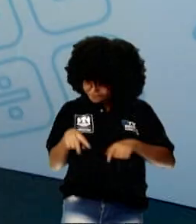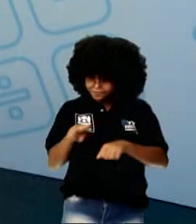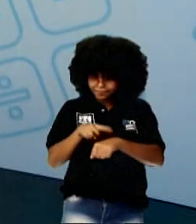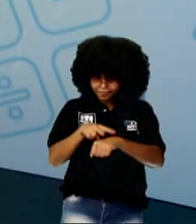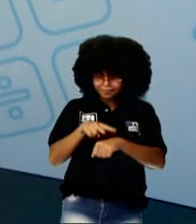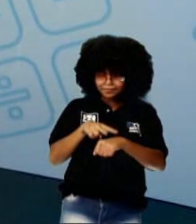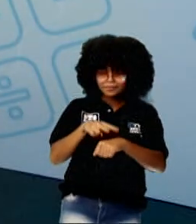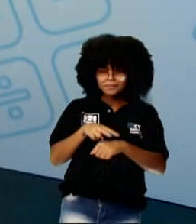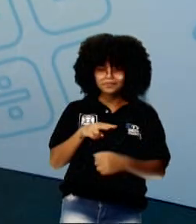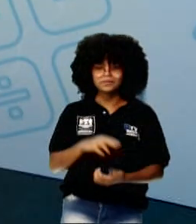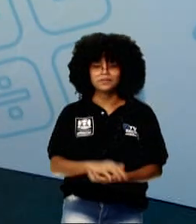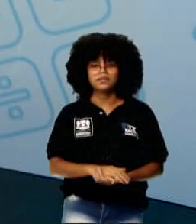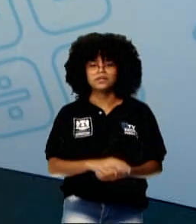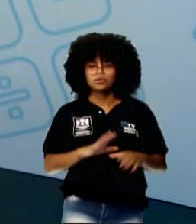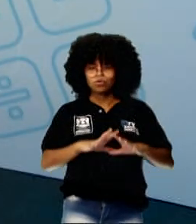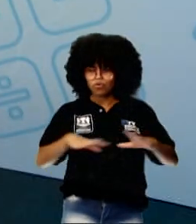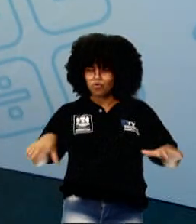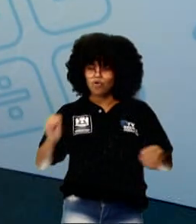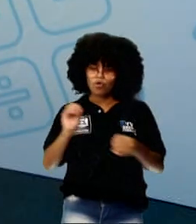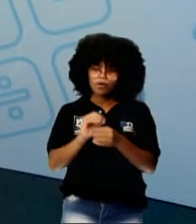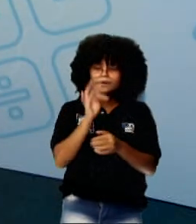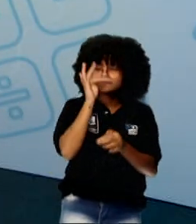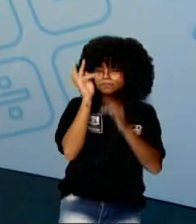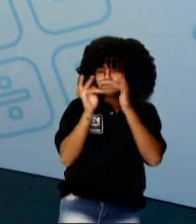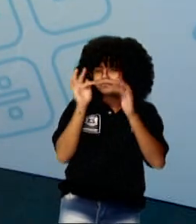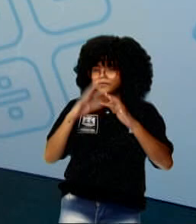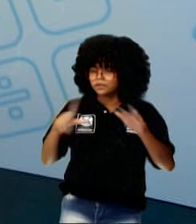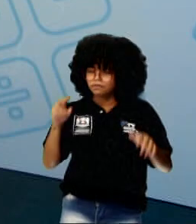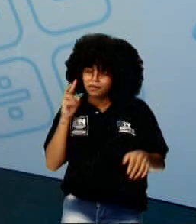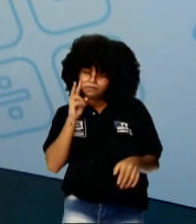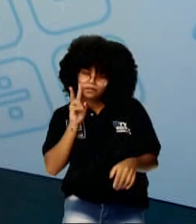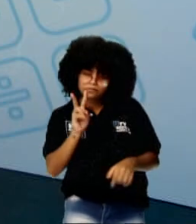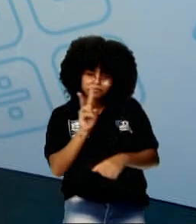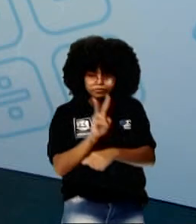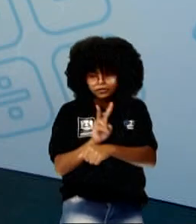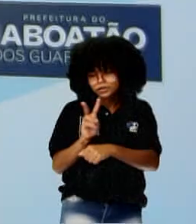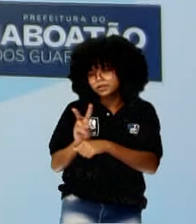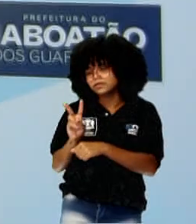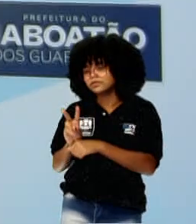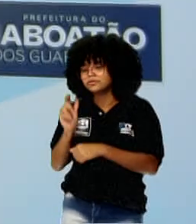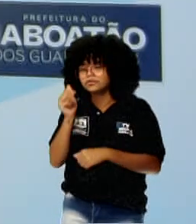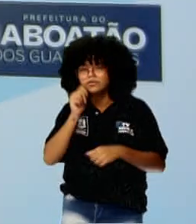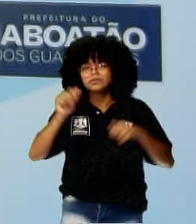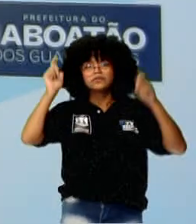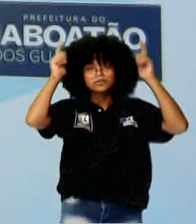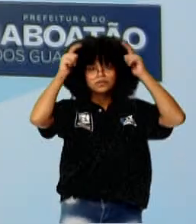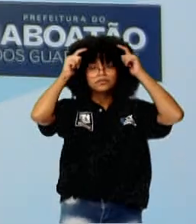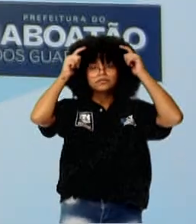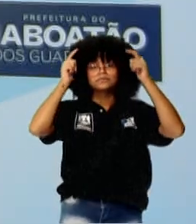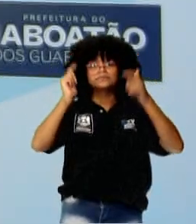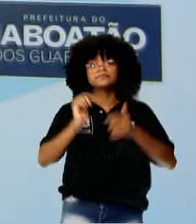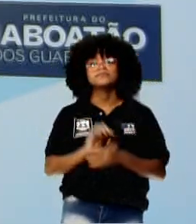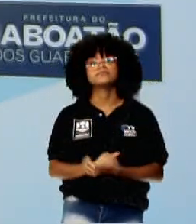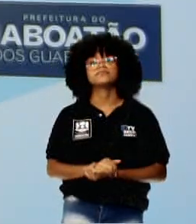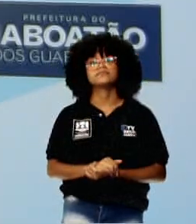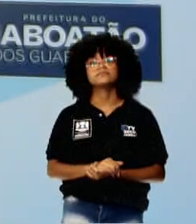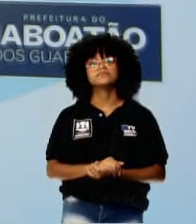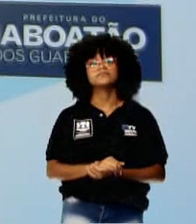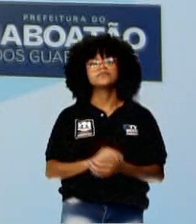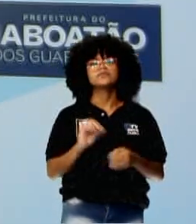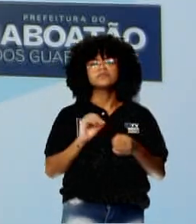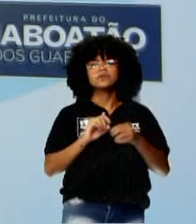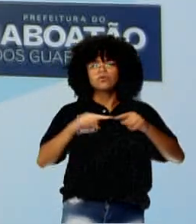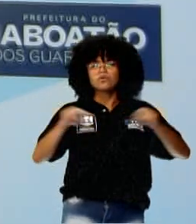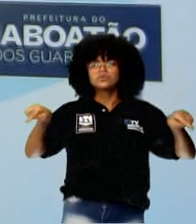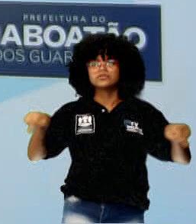lá. E a gente cobre com flores e a gente vai ficar velando nossa princesa. E foi isso que eles fizeram. O caixão de